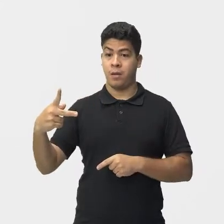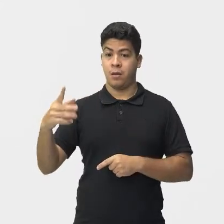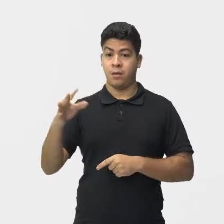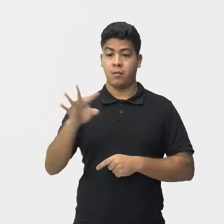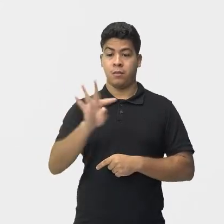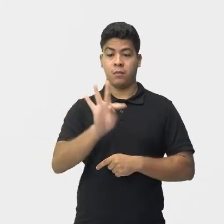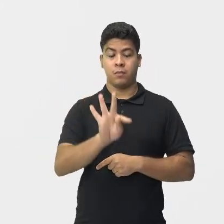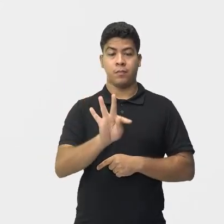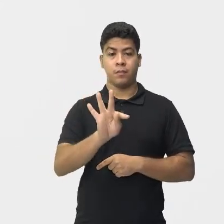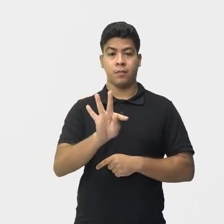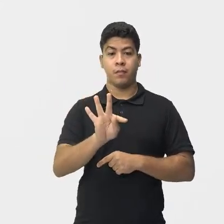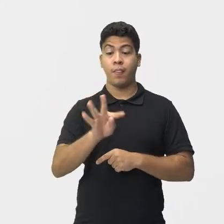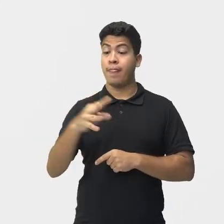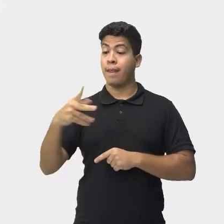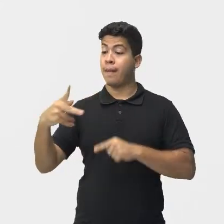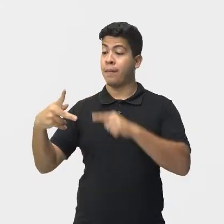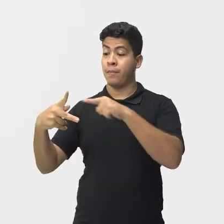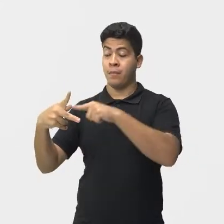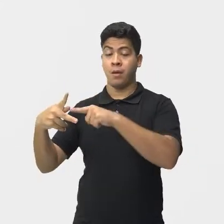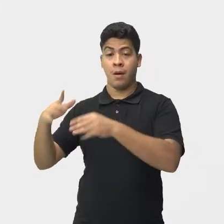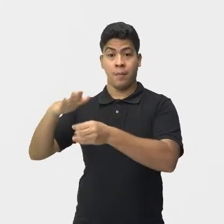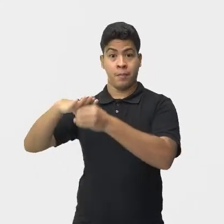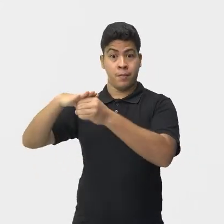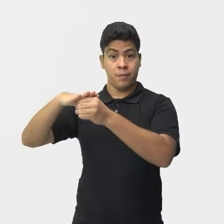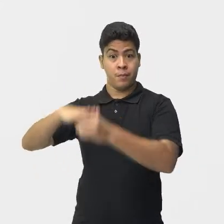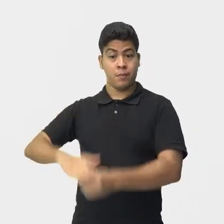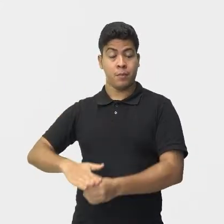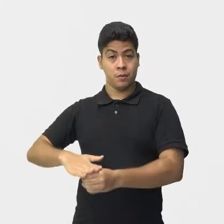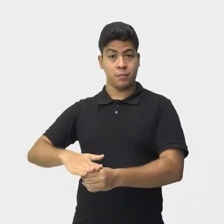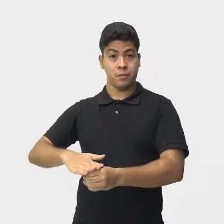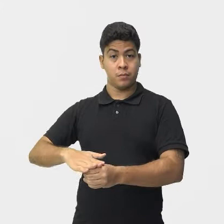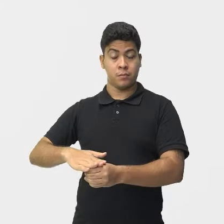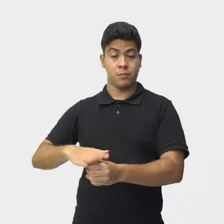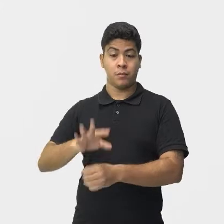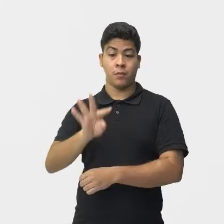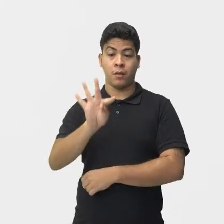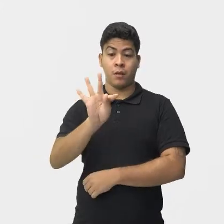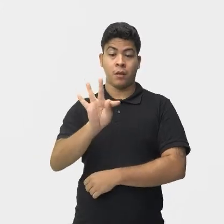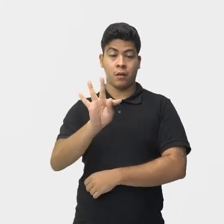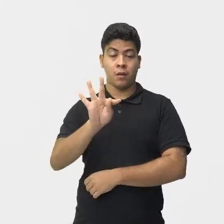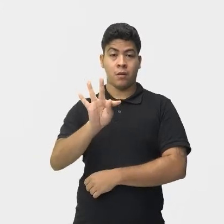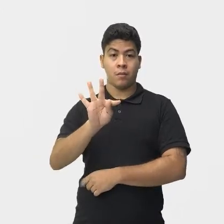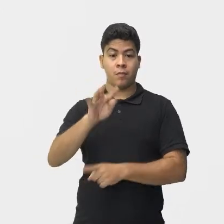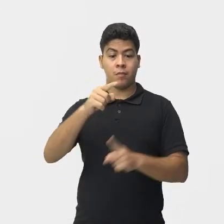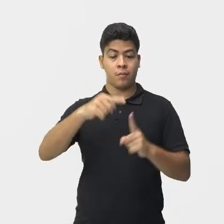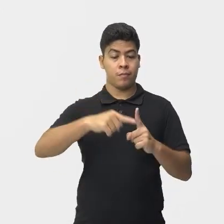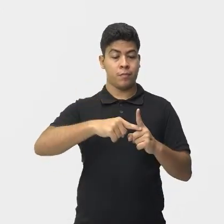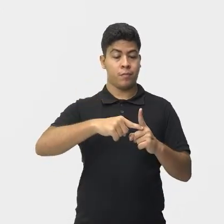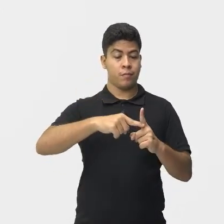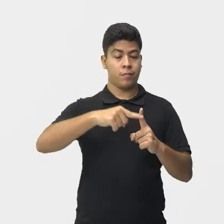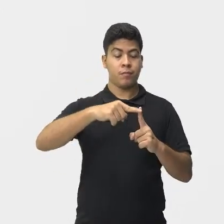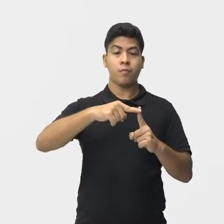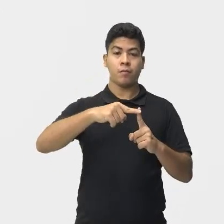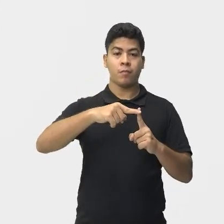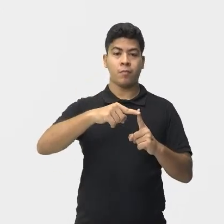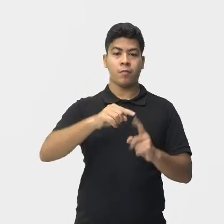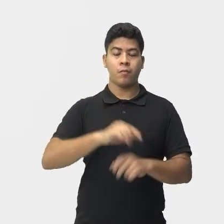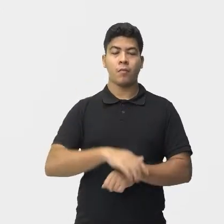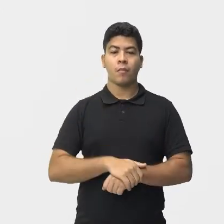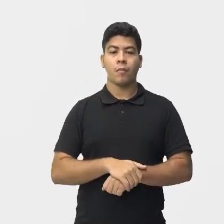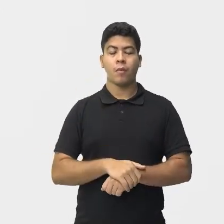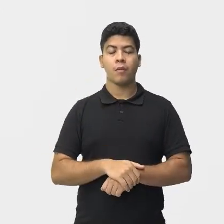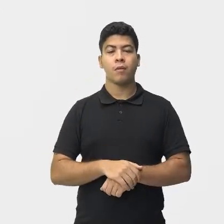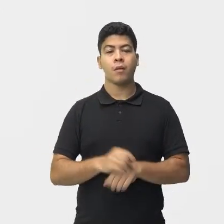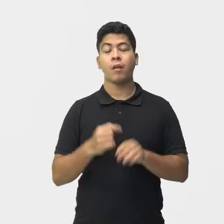transformação isocórica, também chamada de transformação isométrica ou ainda